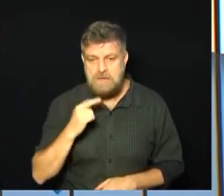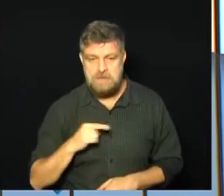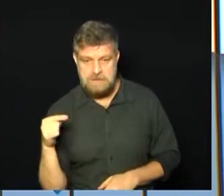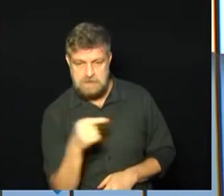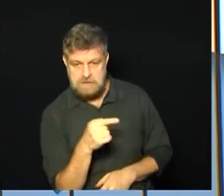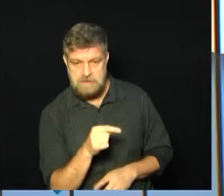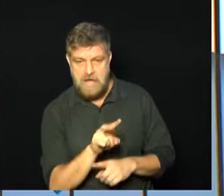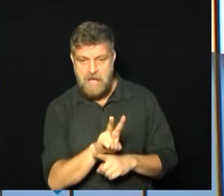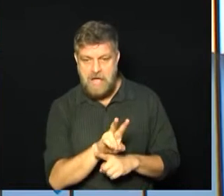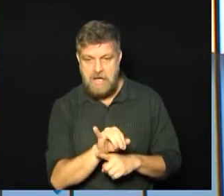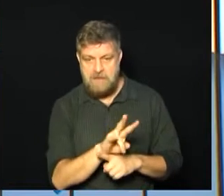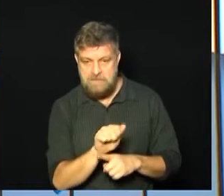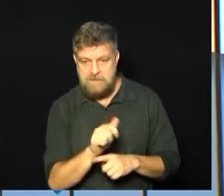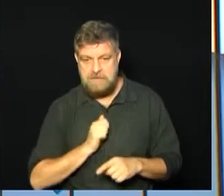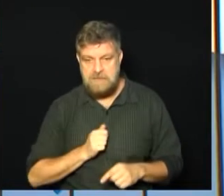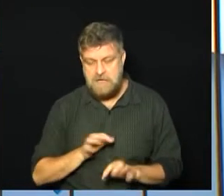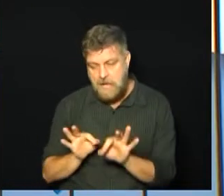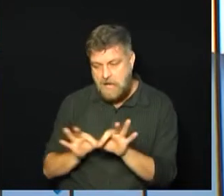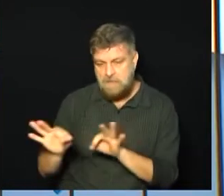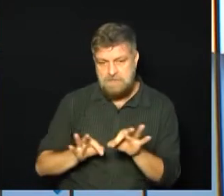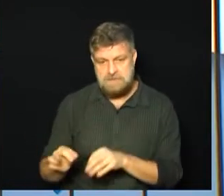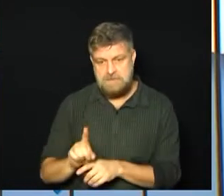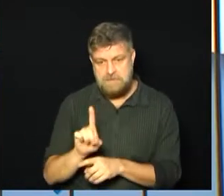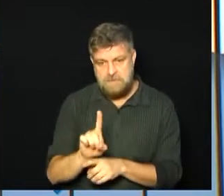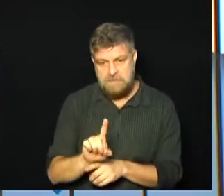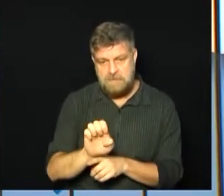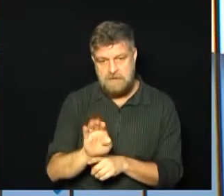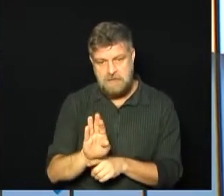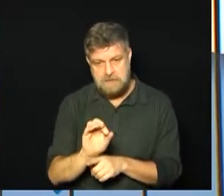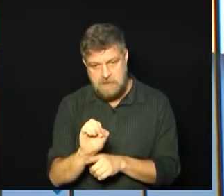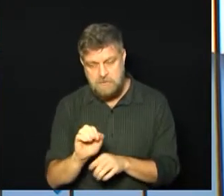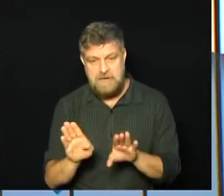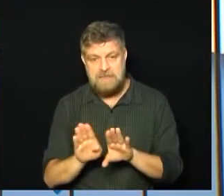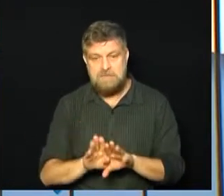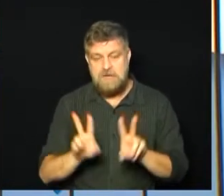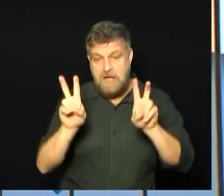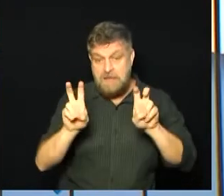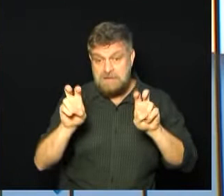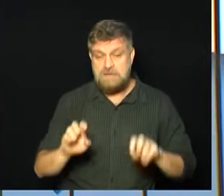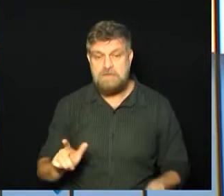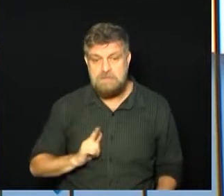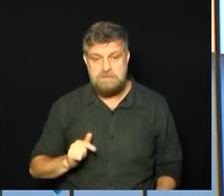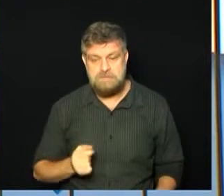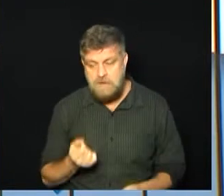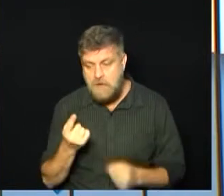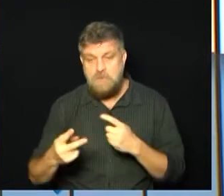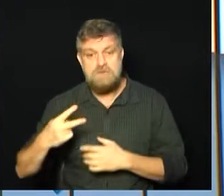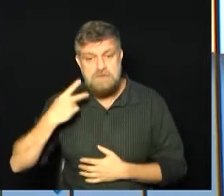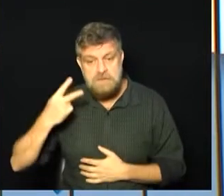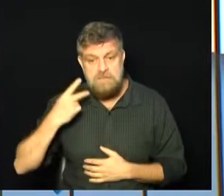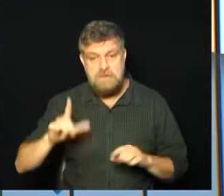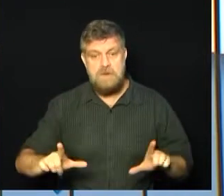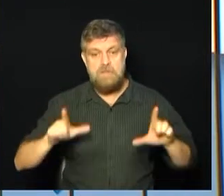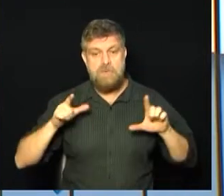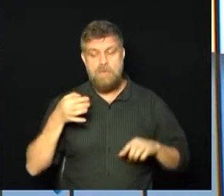pela Viviane. A gente tem a produção de Débora Martins. E sobre este reconhecimento, alguns vereadores